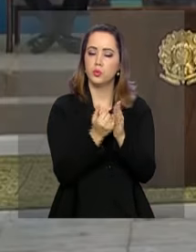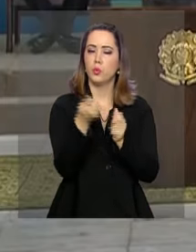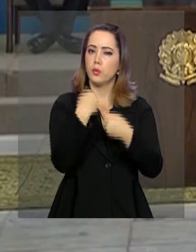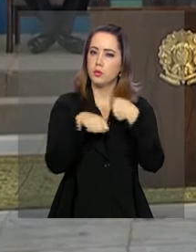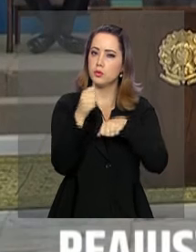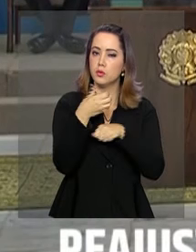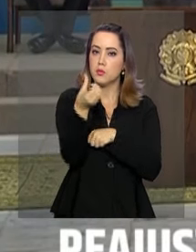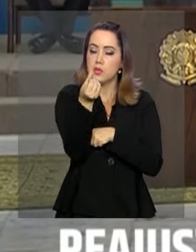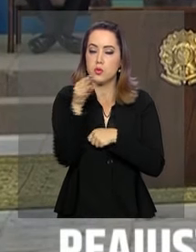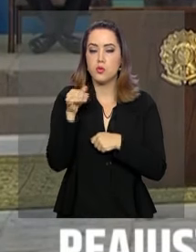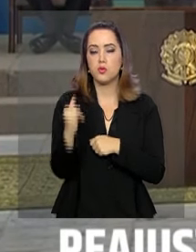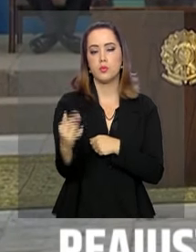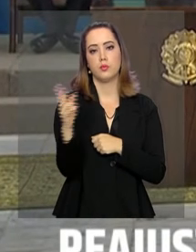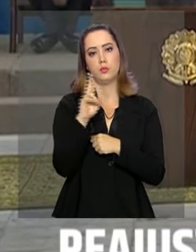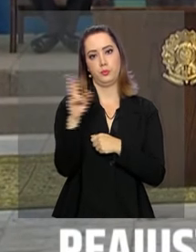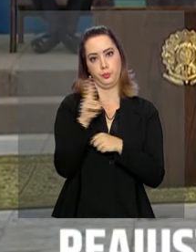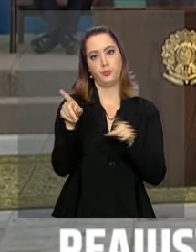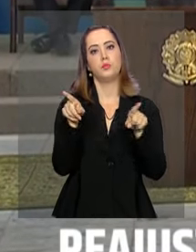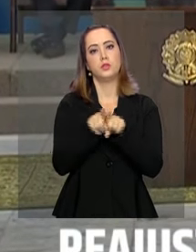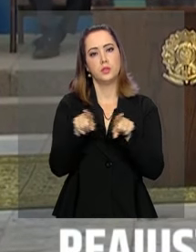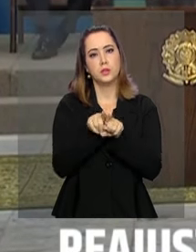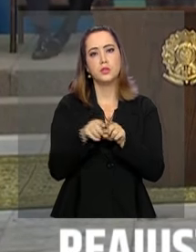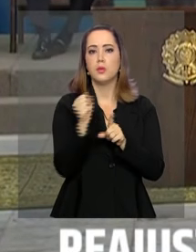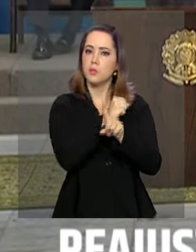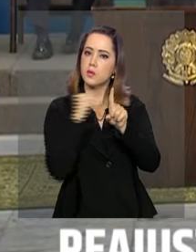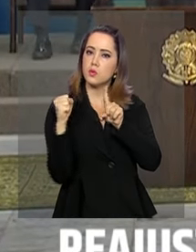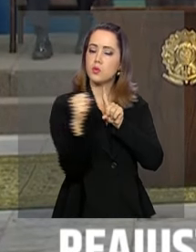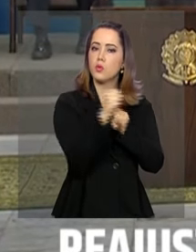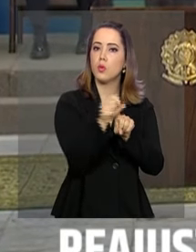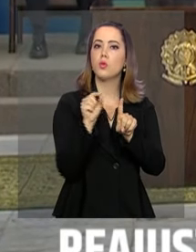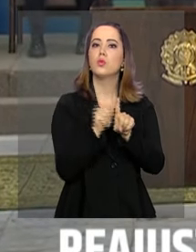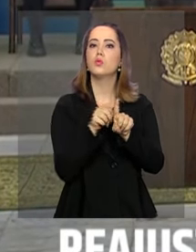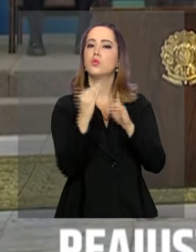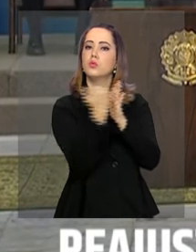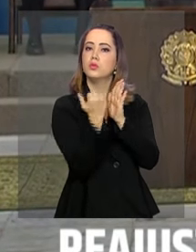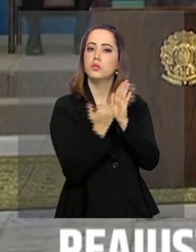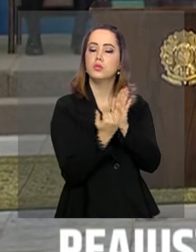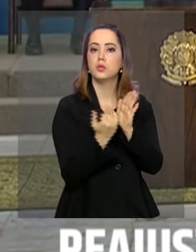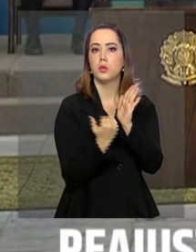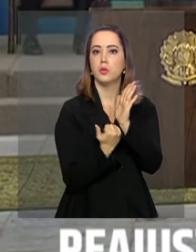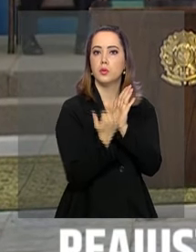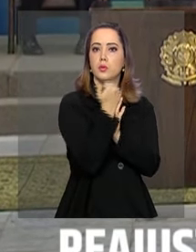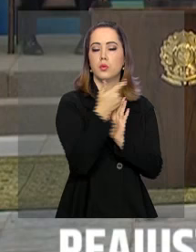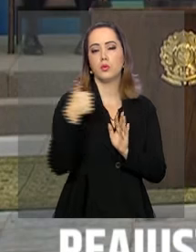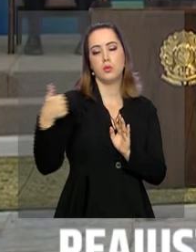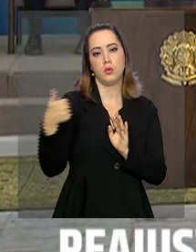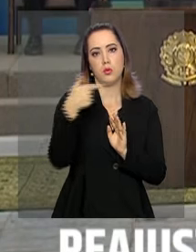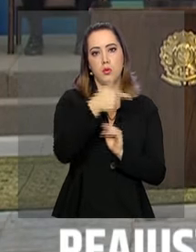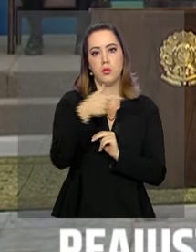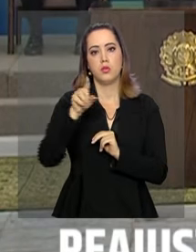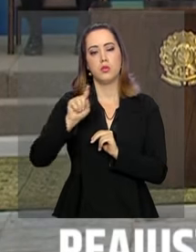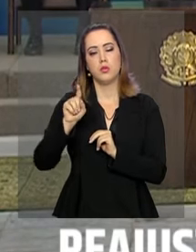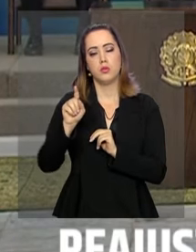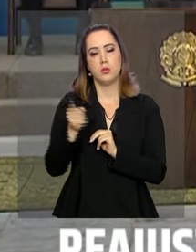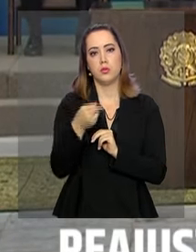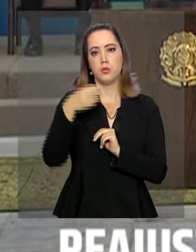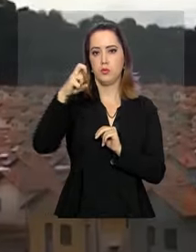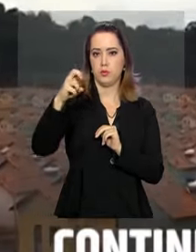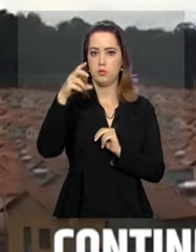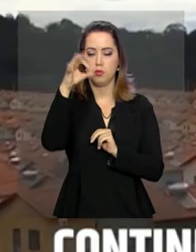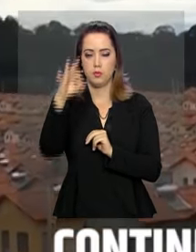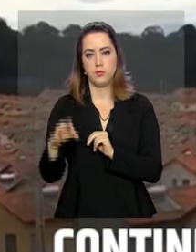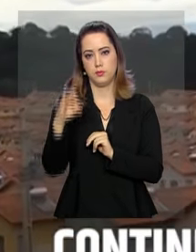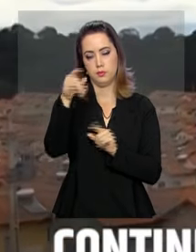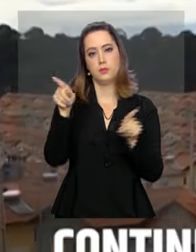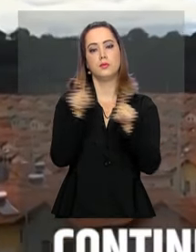reais. Isso sem esquecer a área social, com reajuste médio de 12,5% no benefício do Bolsa Família,